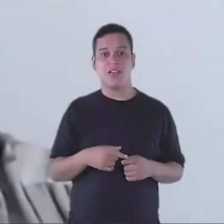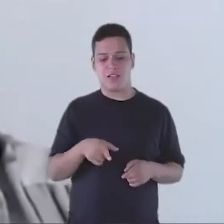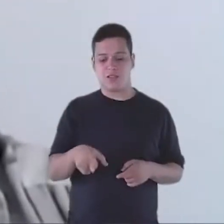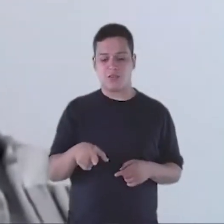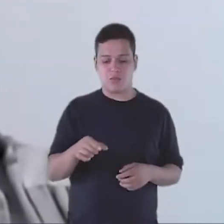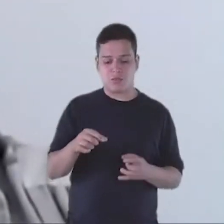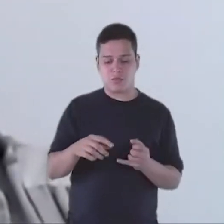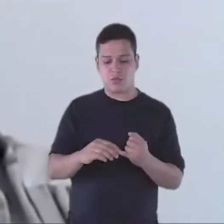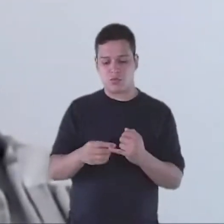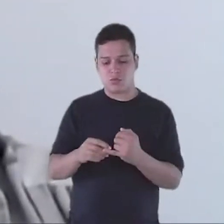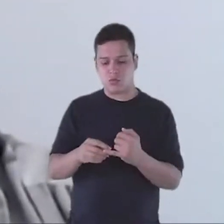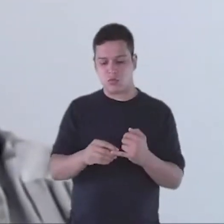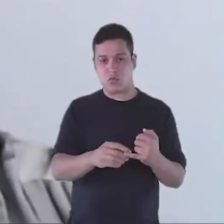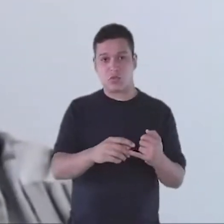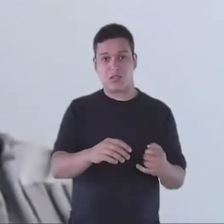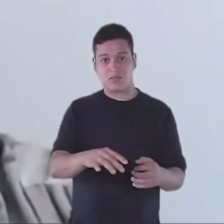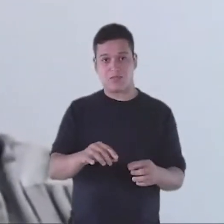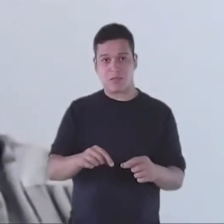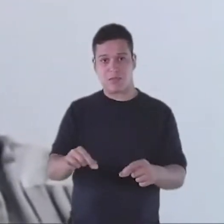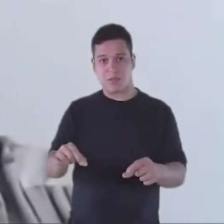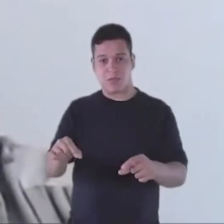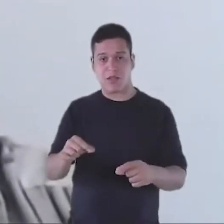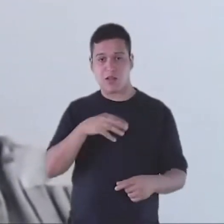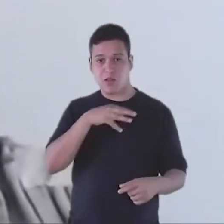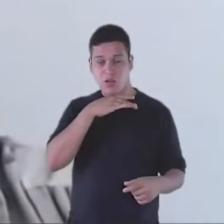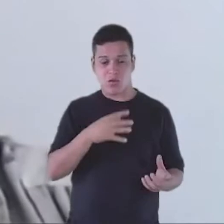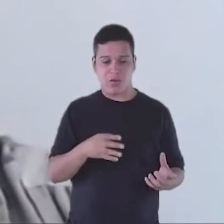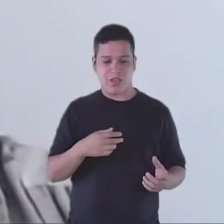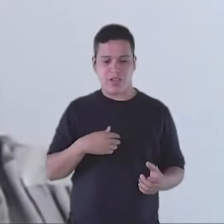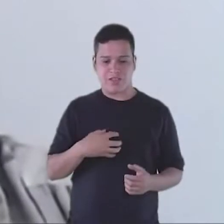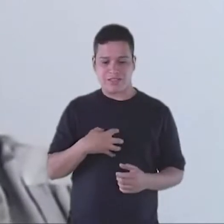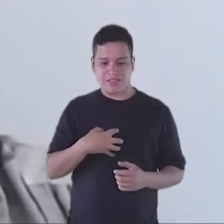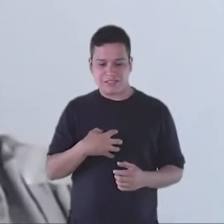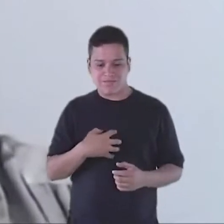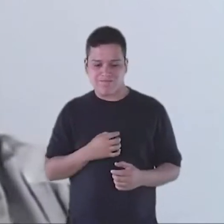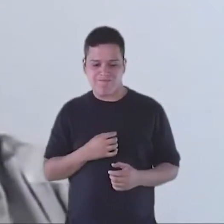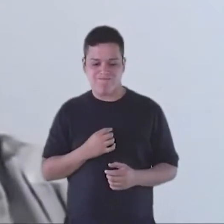um feijão feinho.